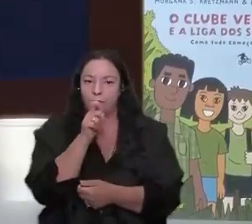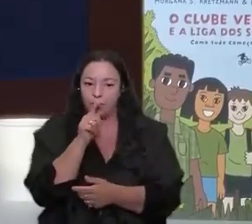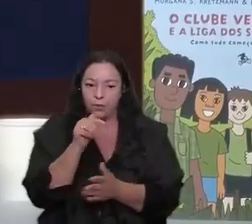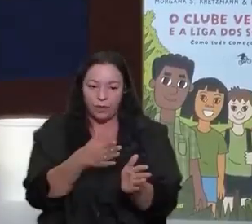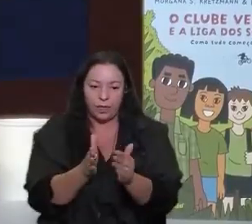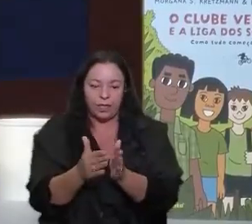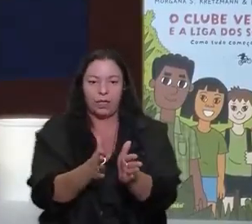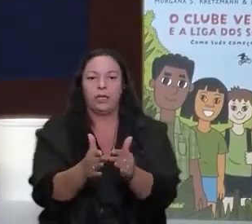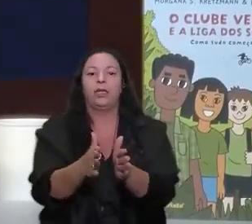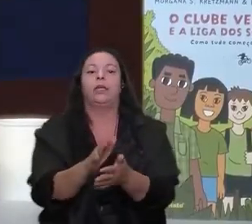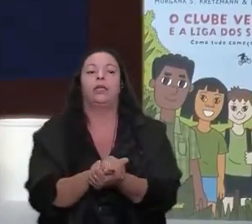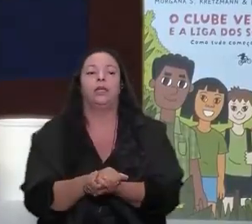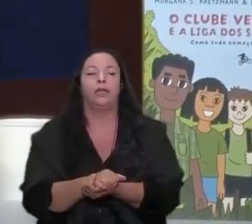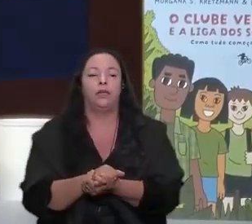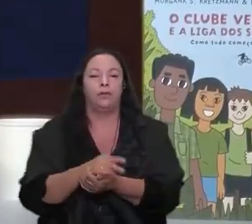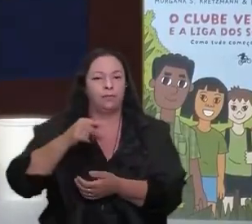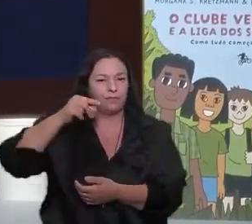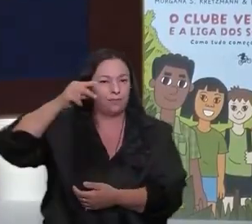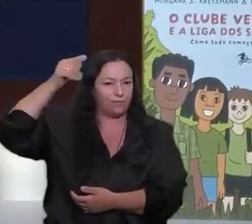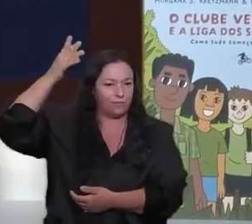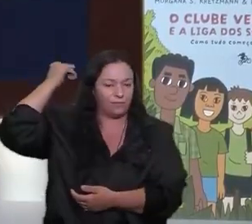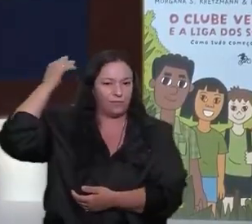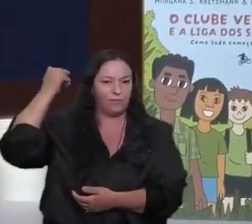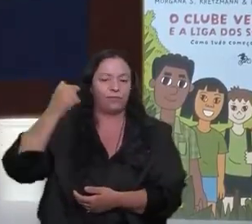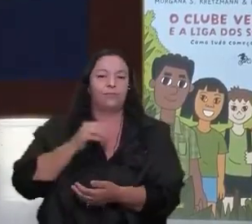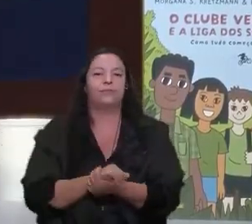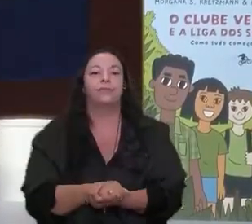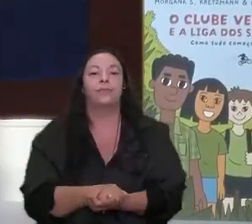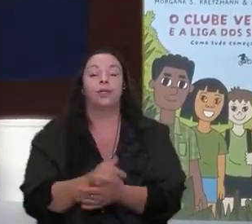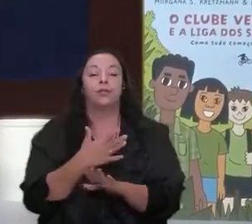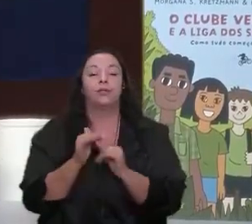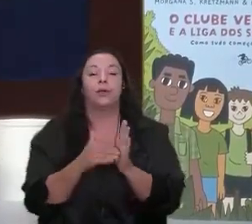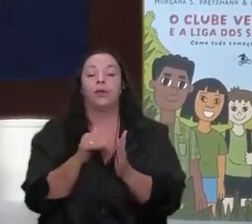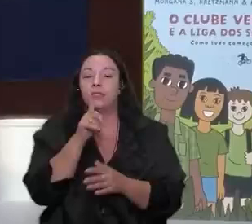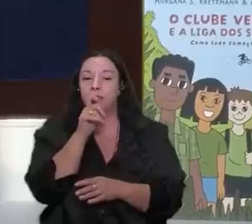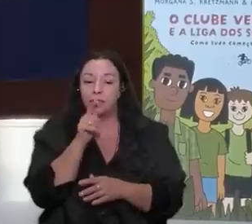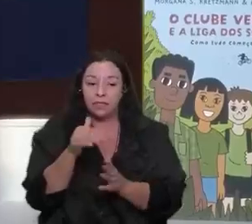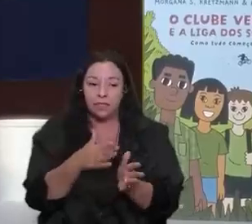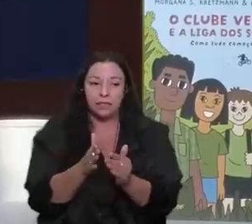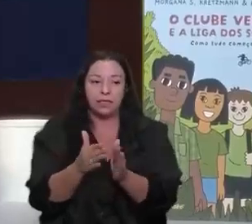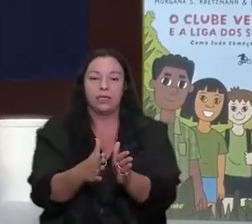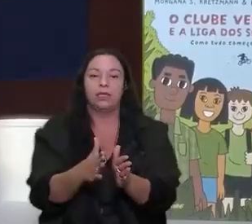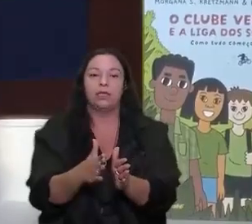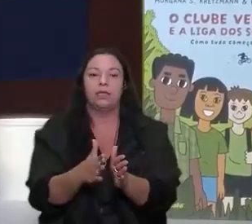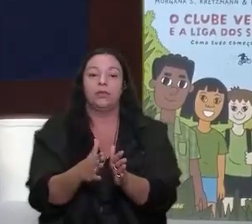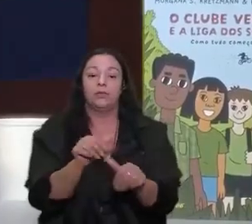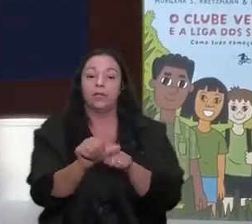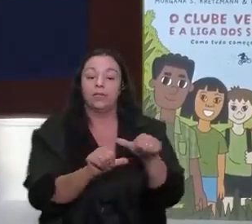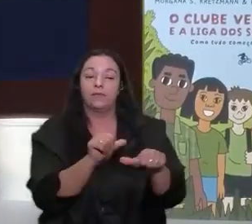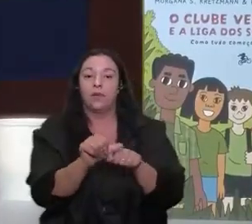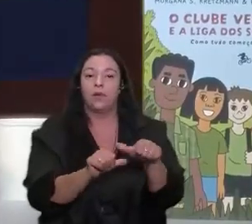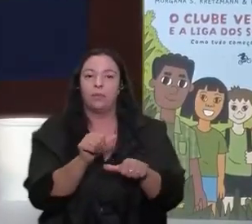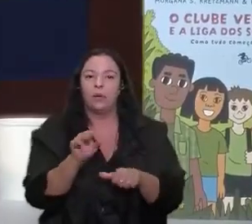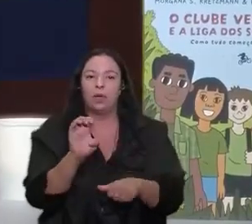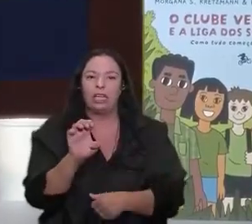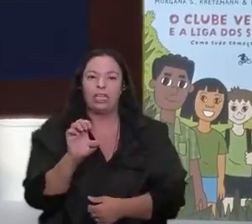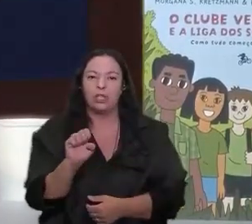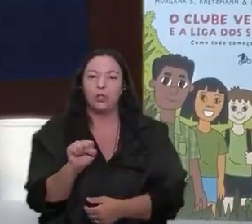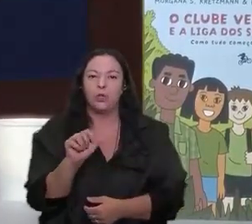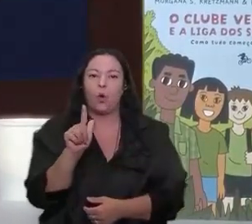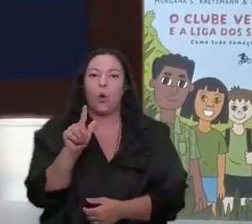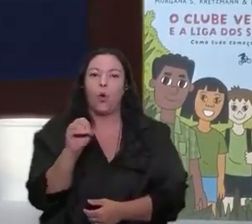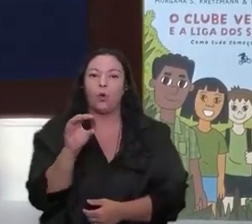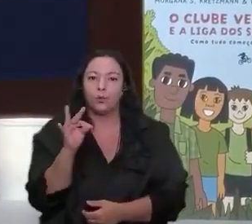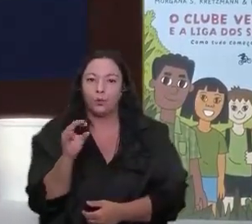Desde a Mesopotâmia, Egito, enfim, todos esses rios viraram esgotos a céu aberto. Então, por que